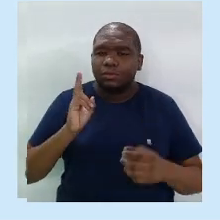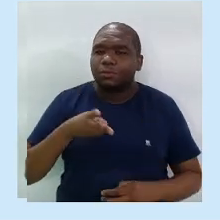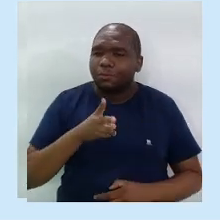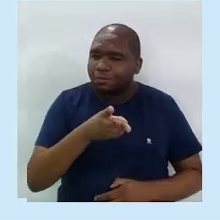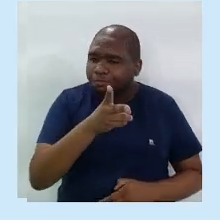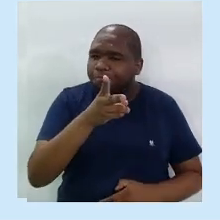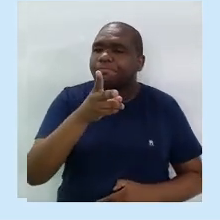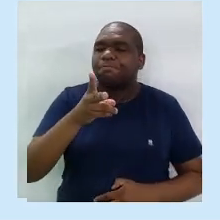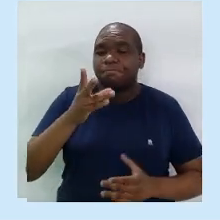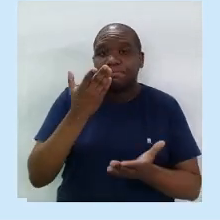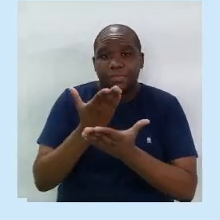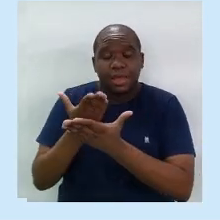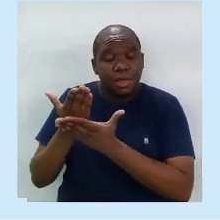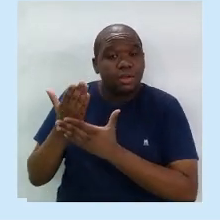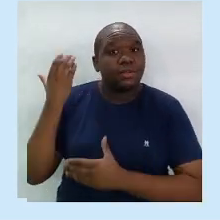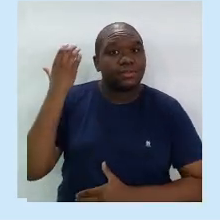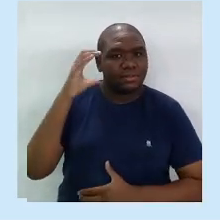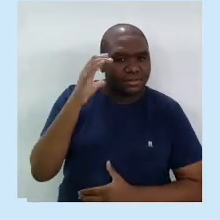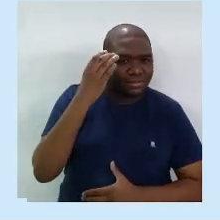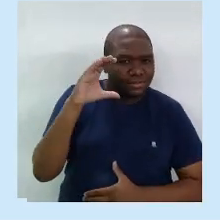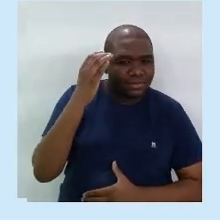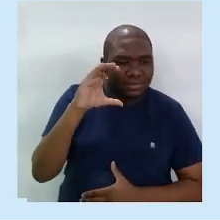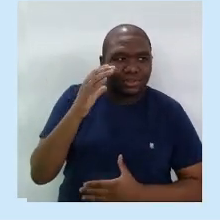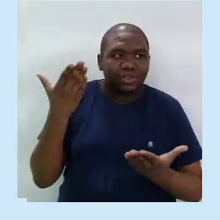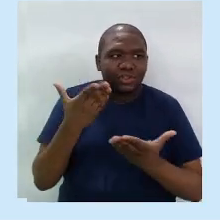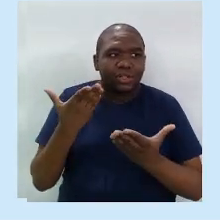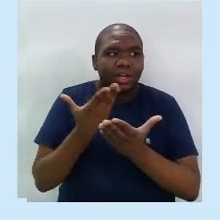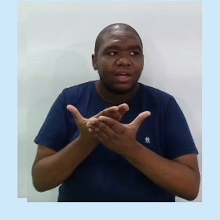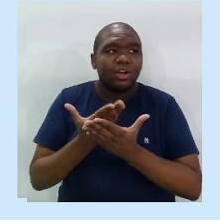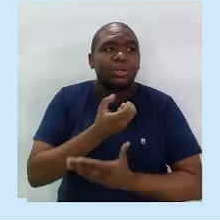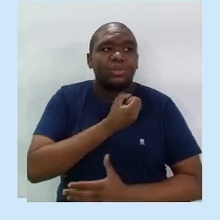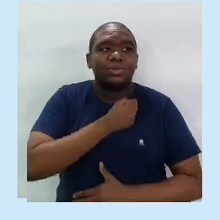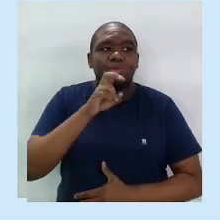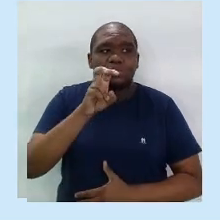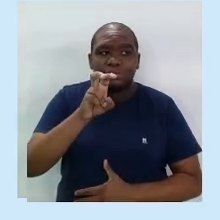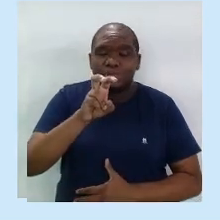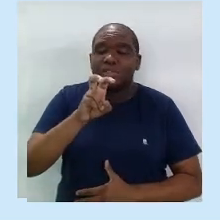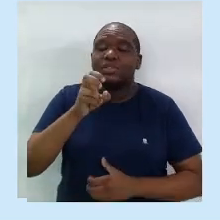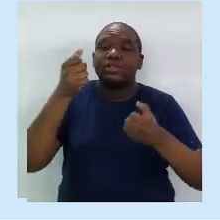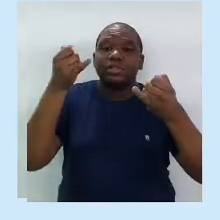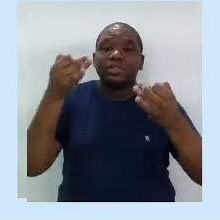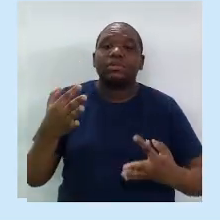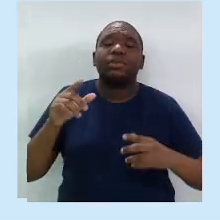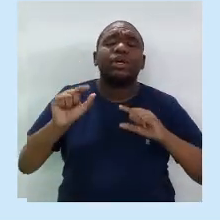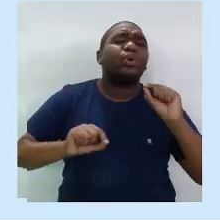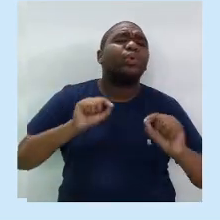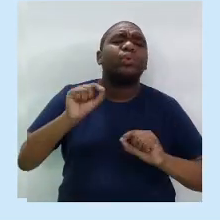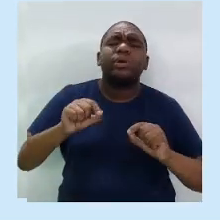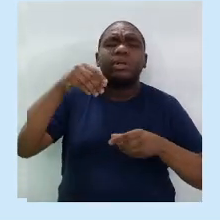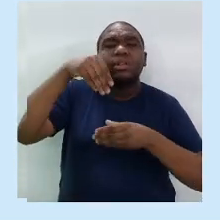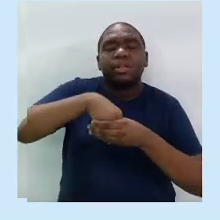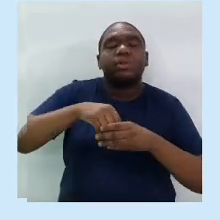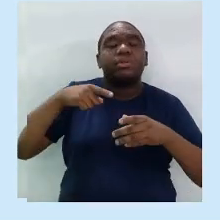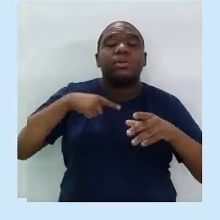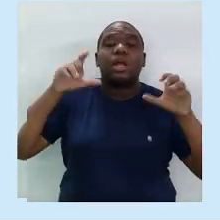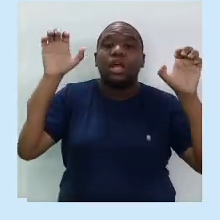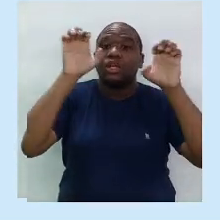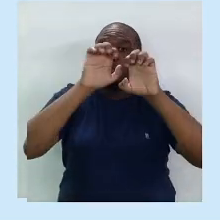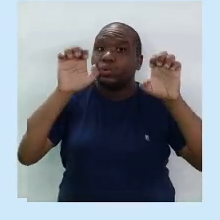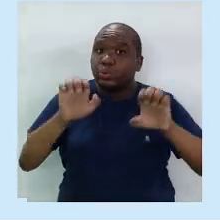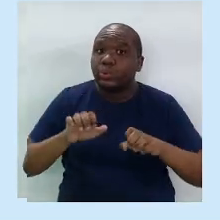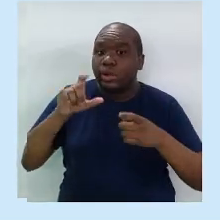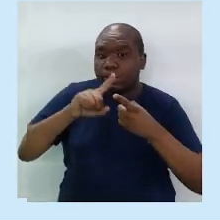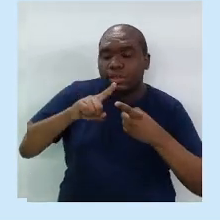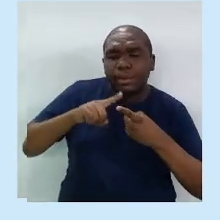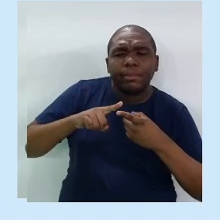continuidade às aulas de ciências, a aula número 5, que vai falar sobre a estrutura e a